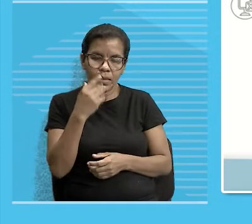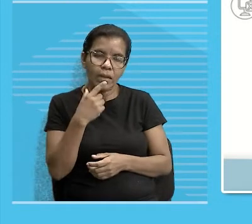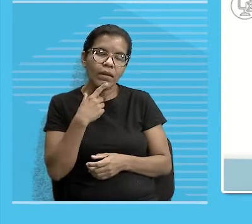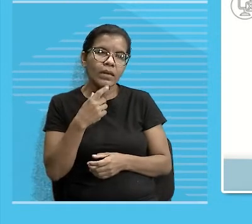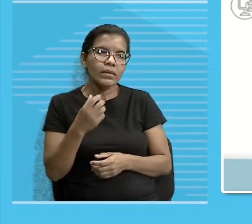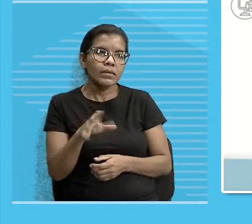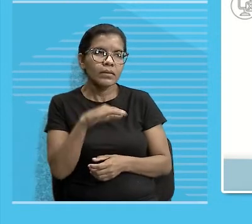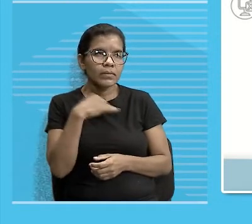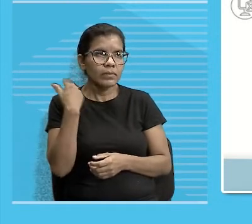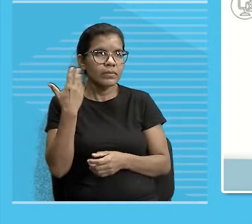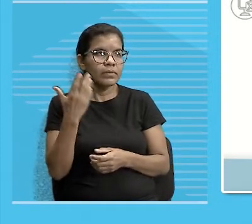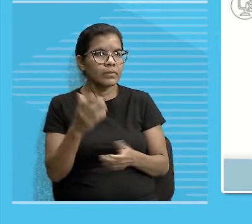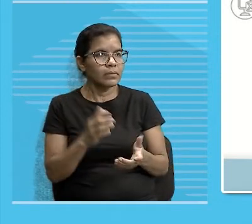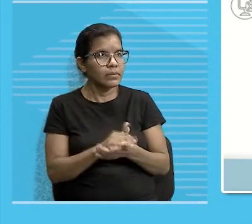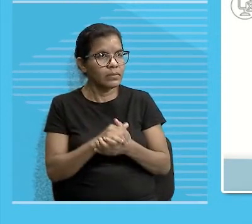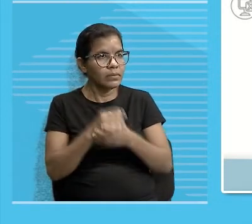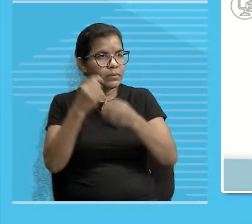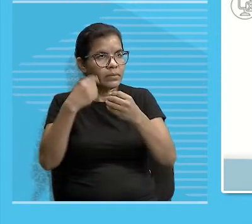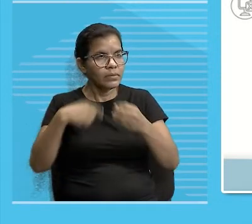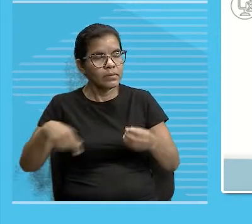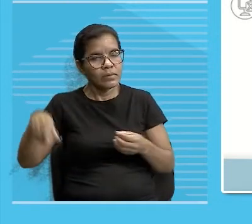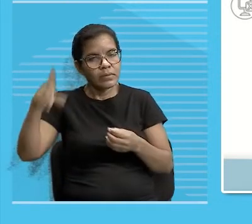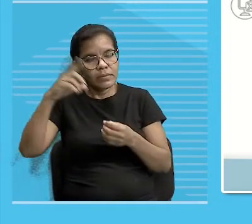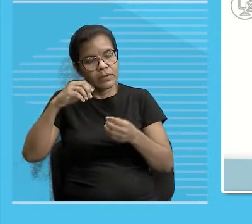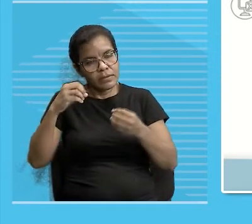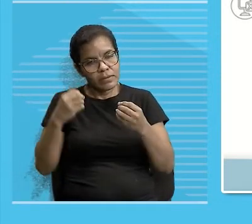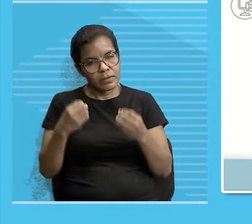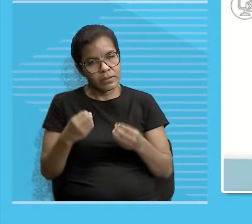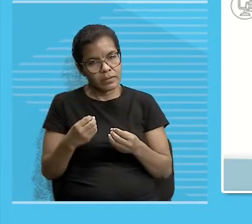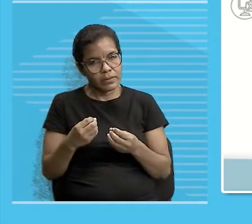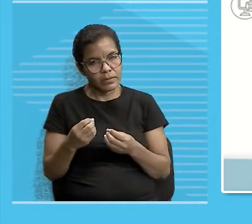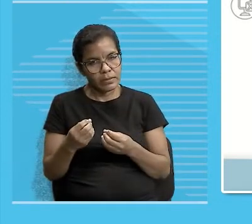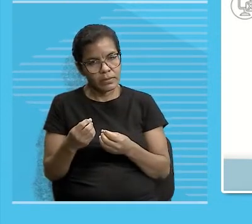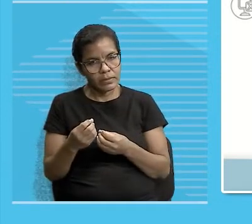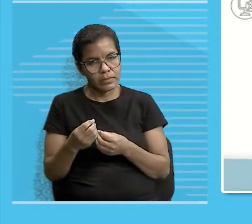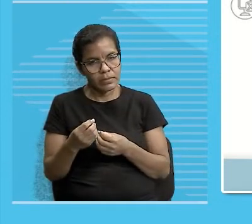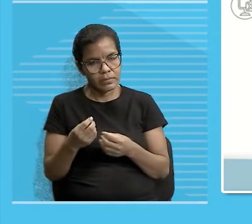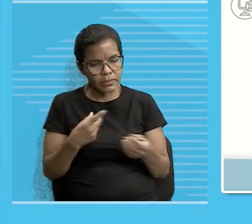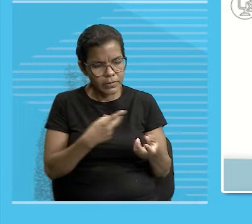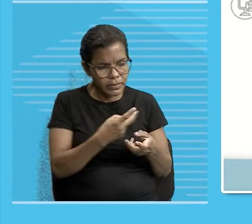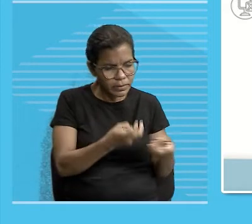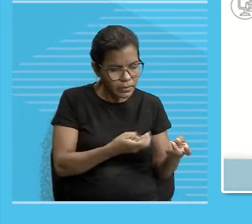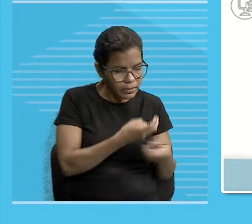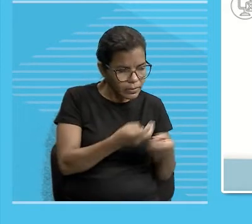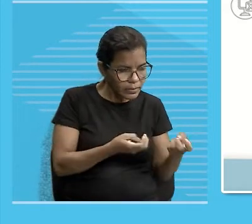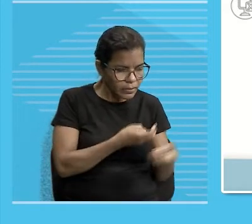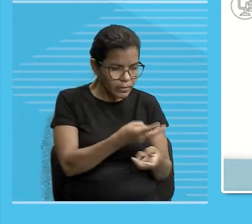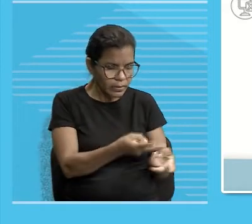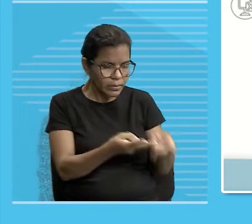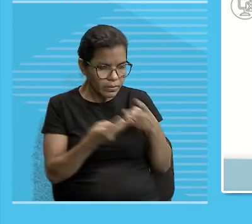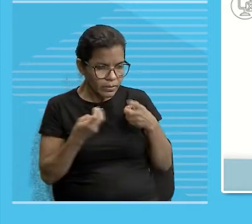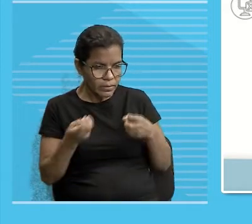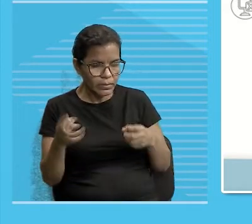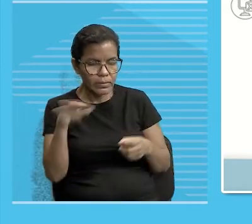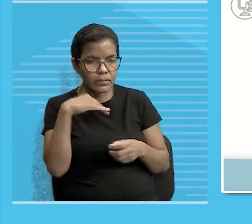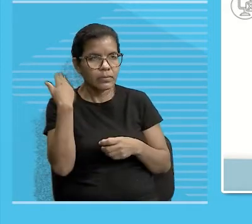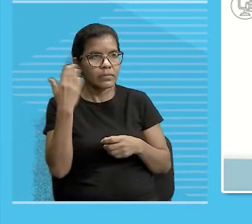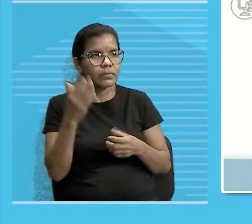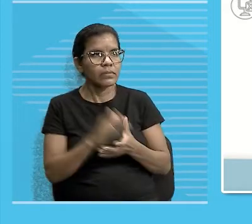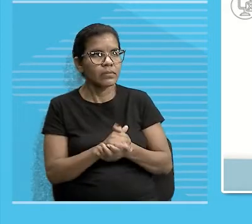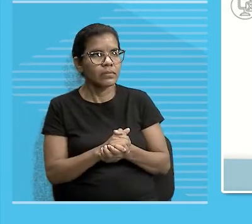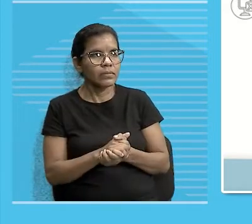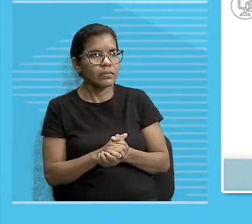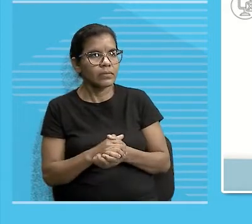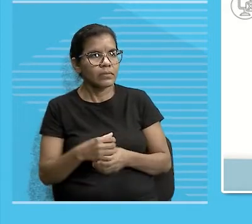morrendo e essas aqui como se estivesse ali conferindo a morte, né? O gesto amplo e dramático, a vovózona ali está